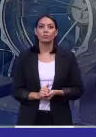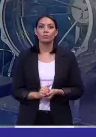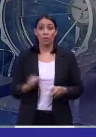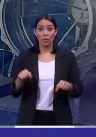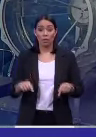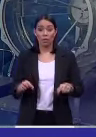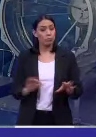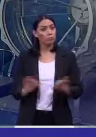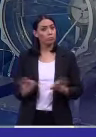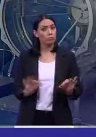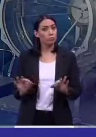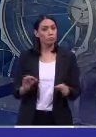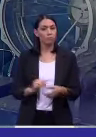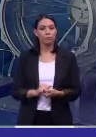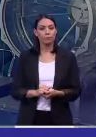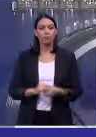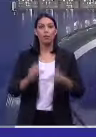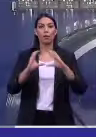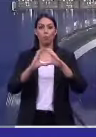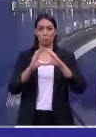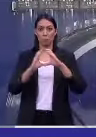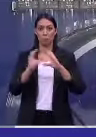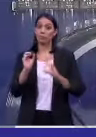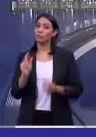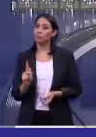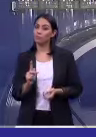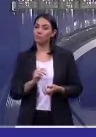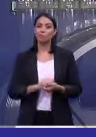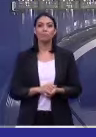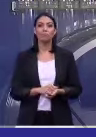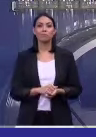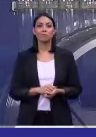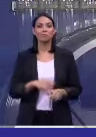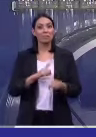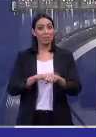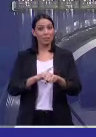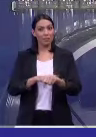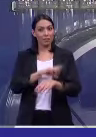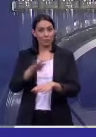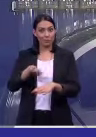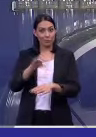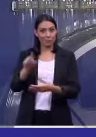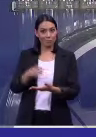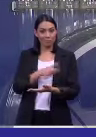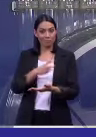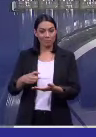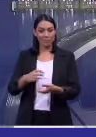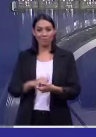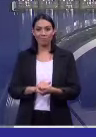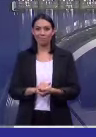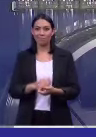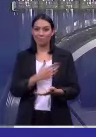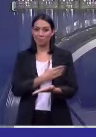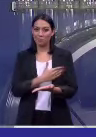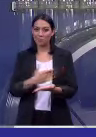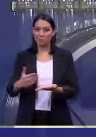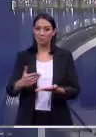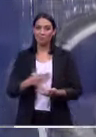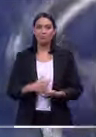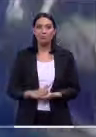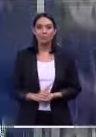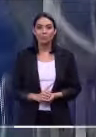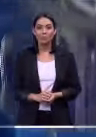tudo pronto, bolas posicionadas, está na hora do sorteio da Quina. Vamos começar? Valendo!